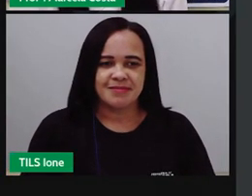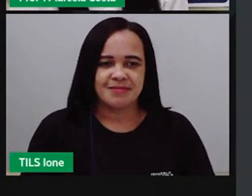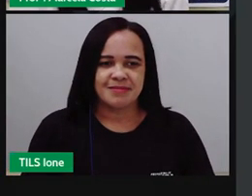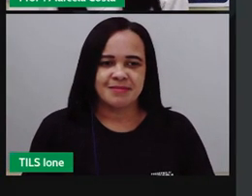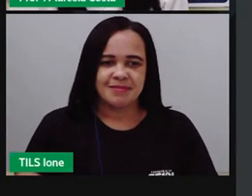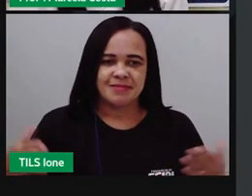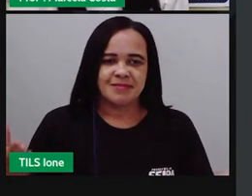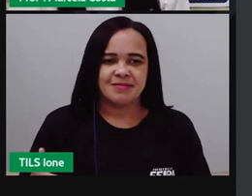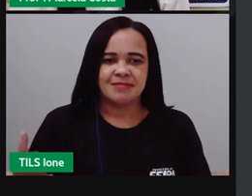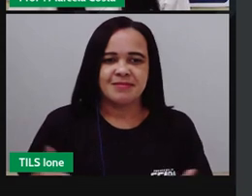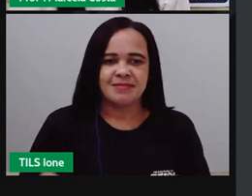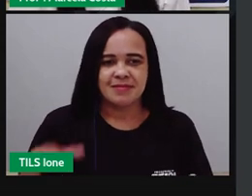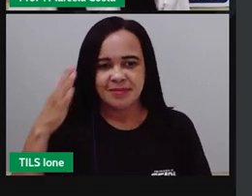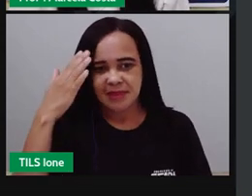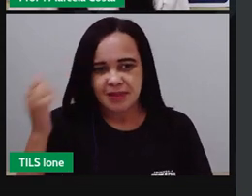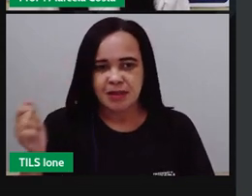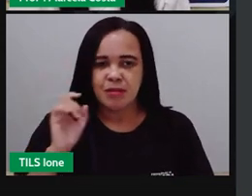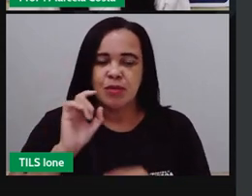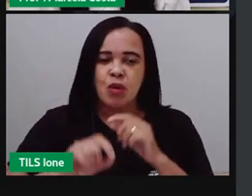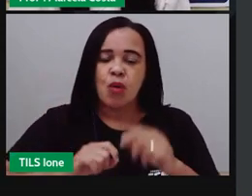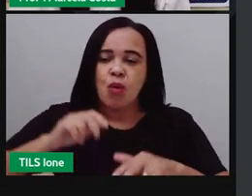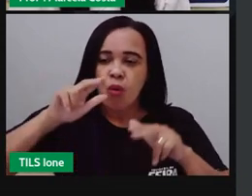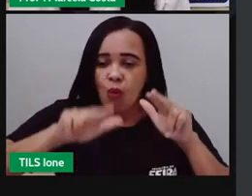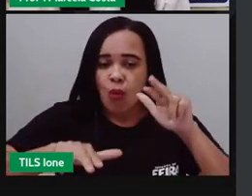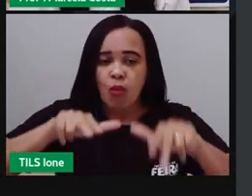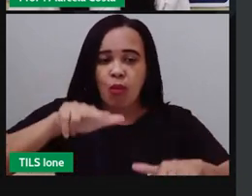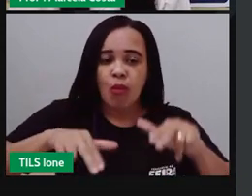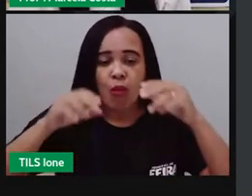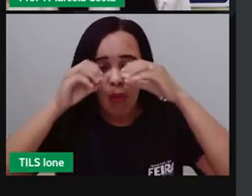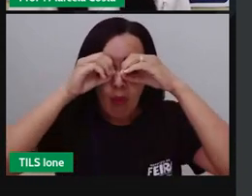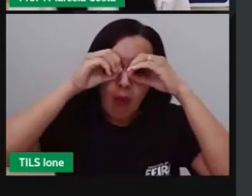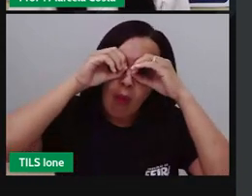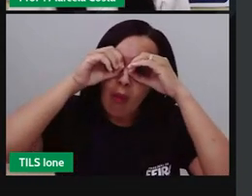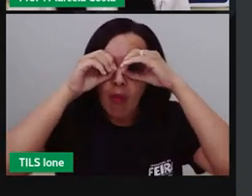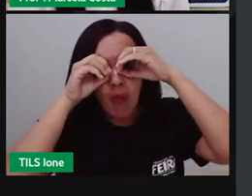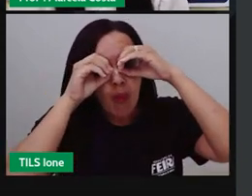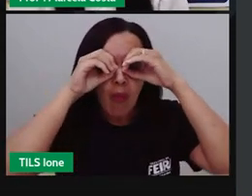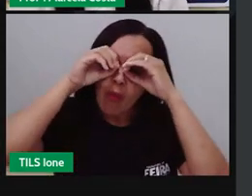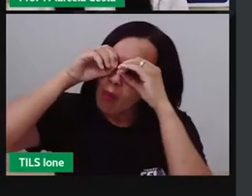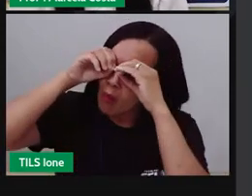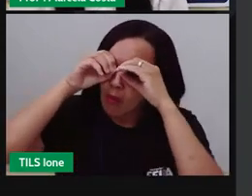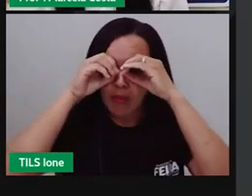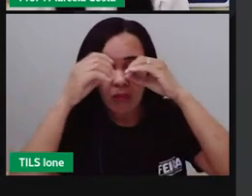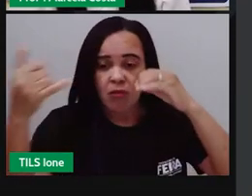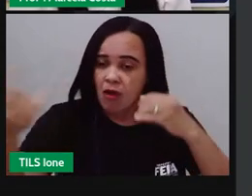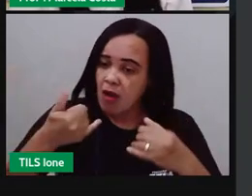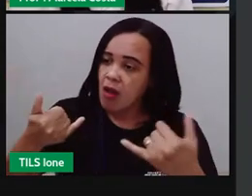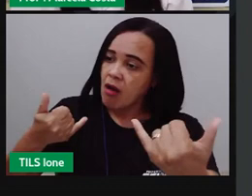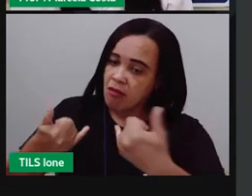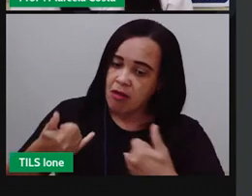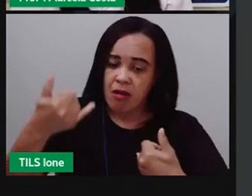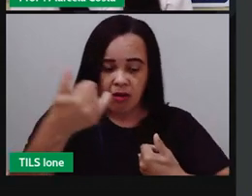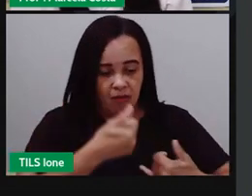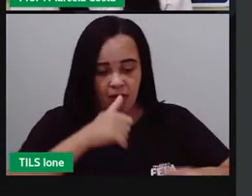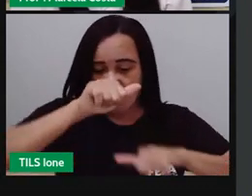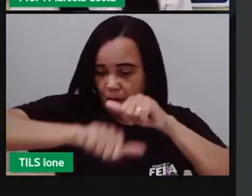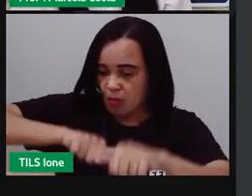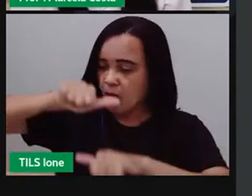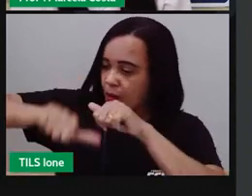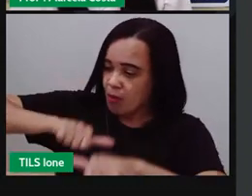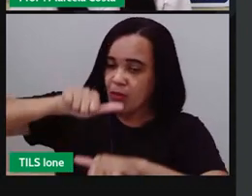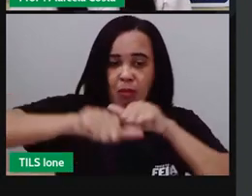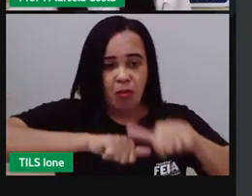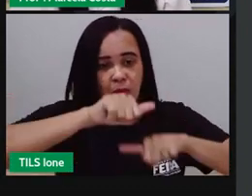Vocês agora já sabem como era o camaleão. Bastava que alguém falasse. Mudava de opinião.